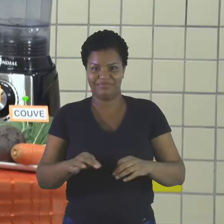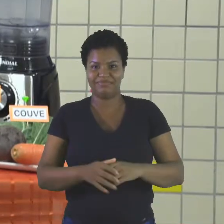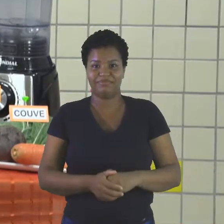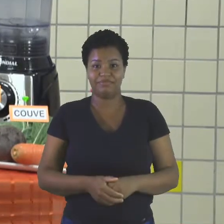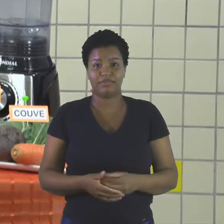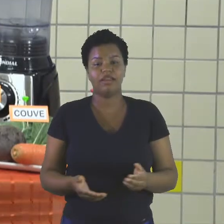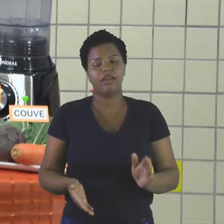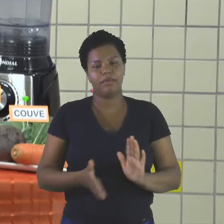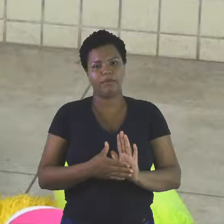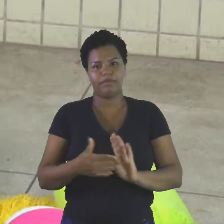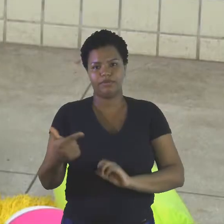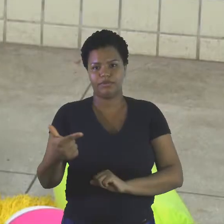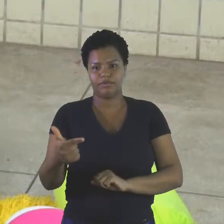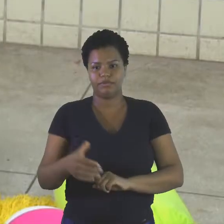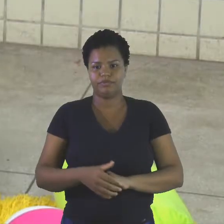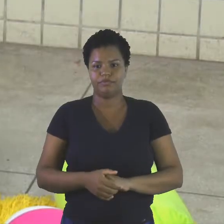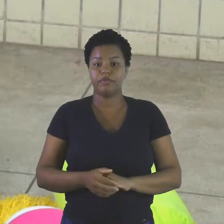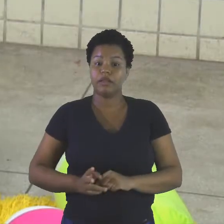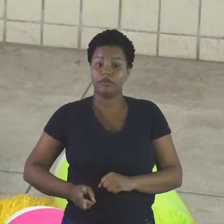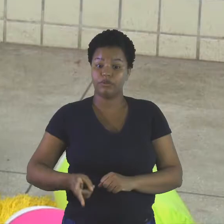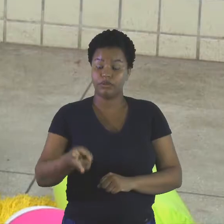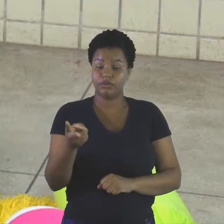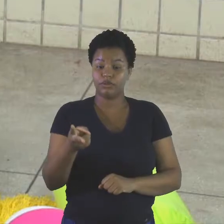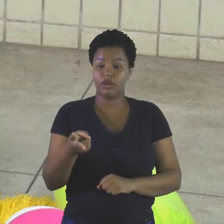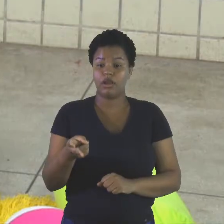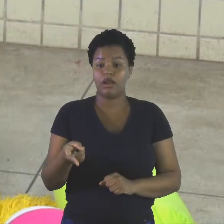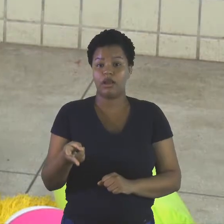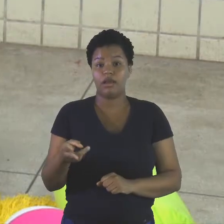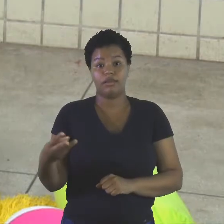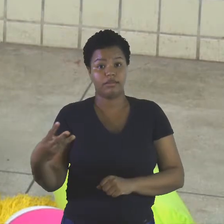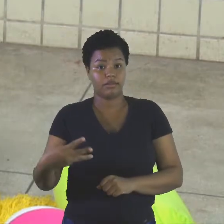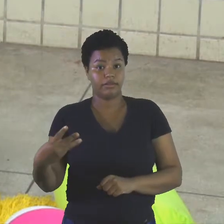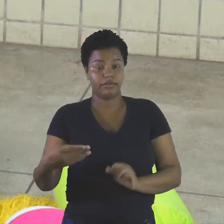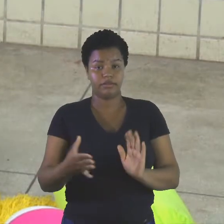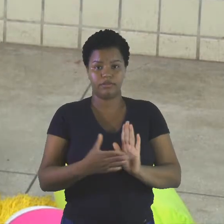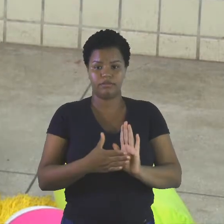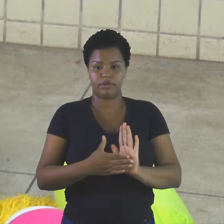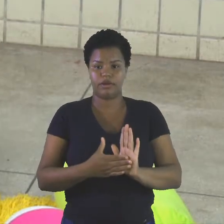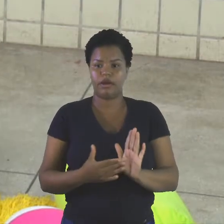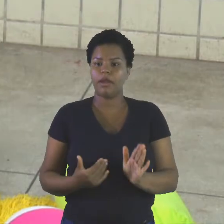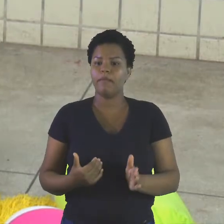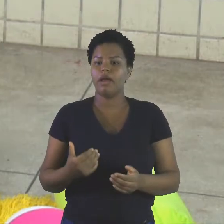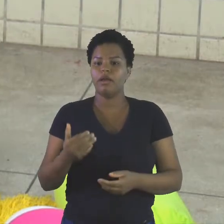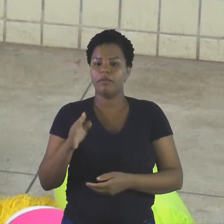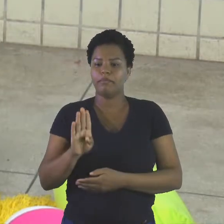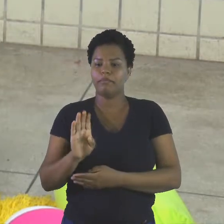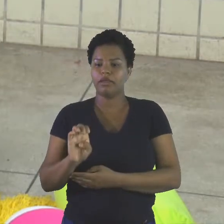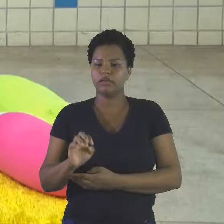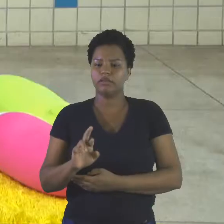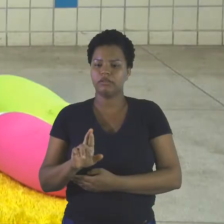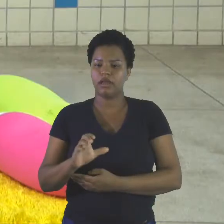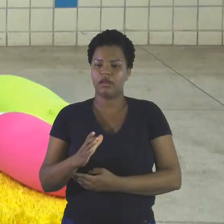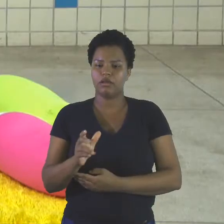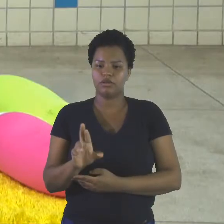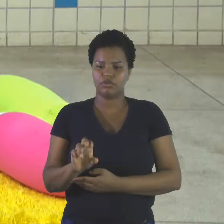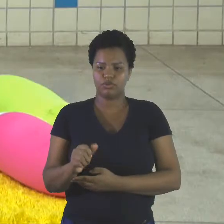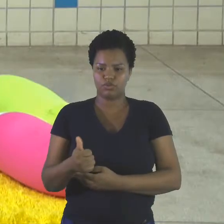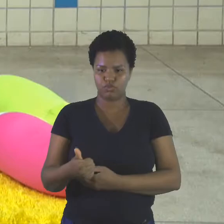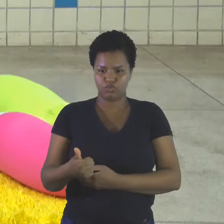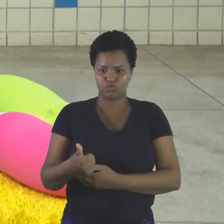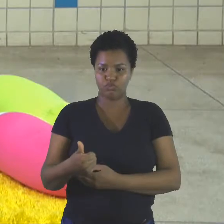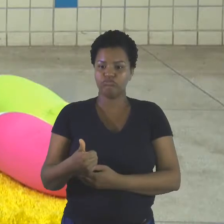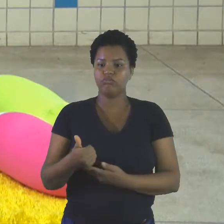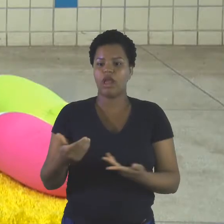essa é a nossa segunda proposta dando continuidade à nossa terceira proposta para o berçário 1 trazemos agora a